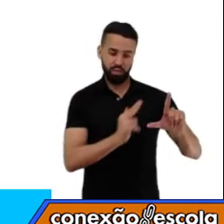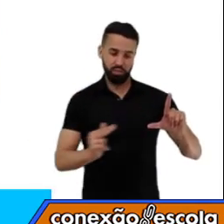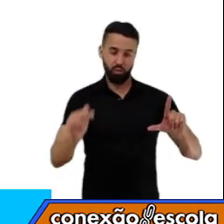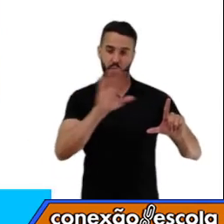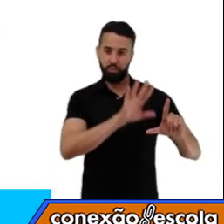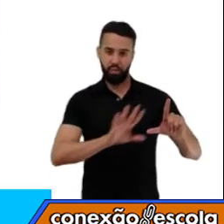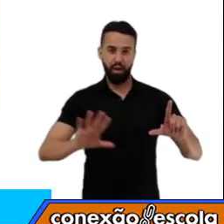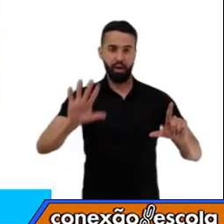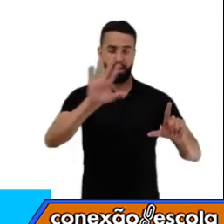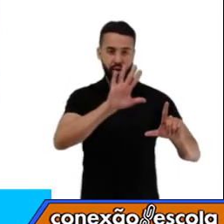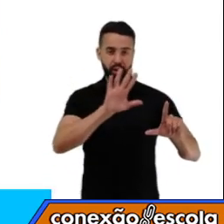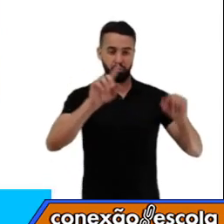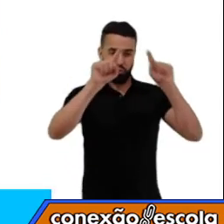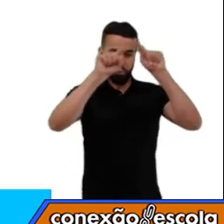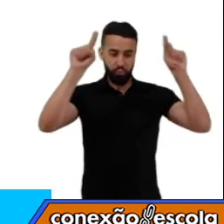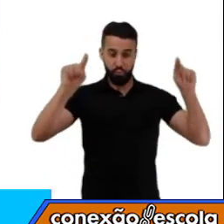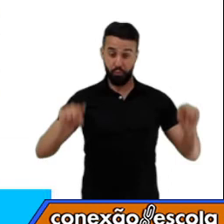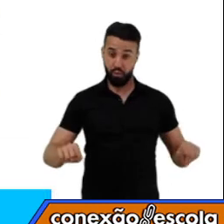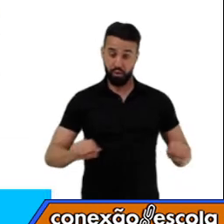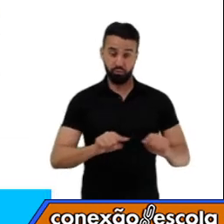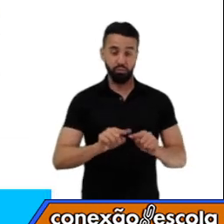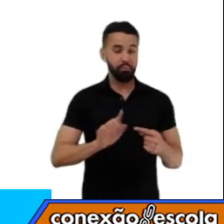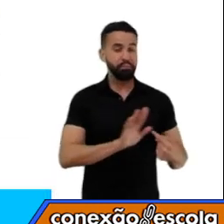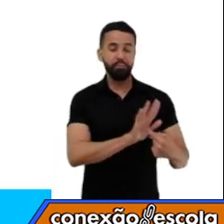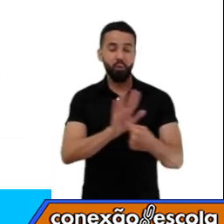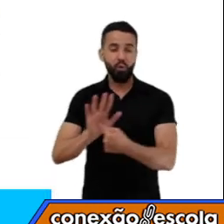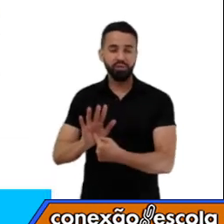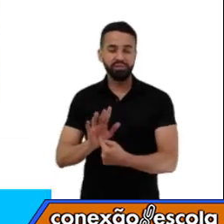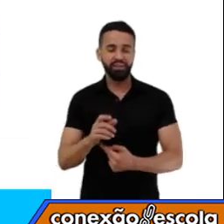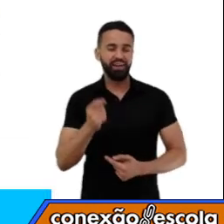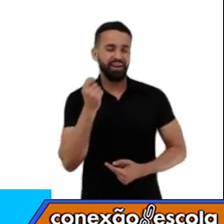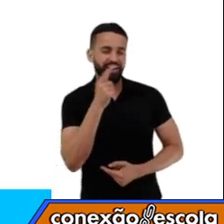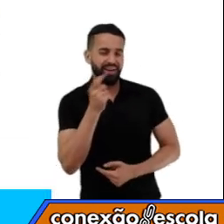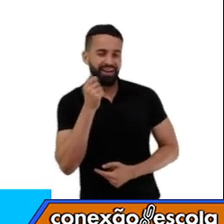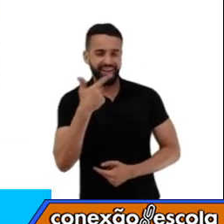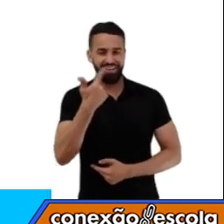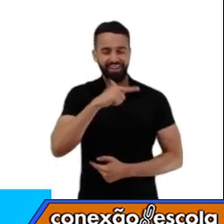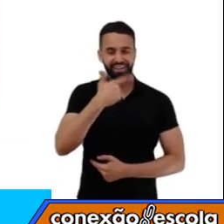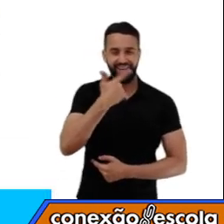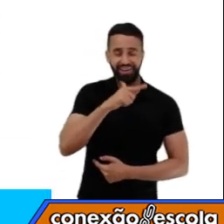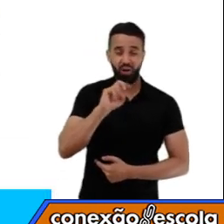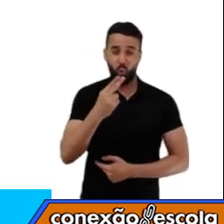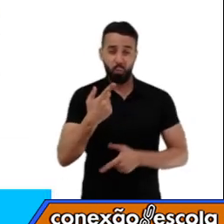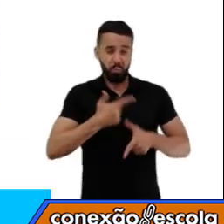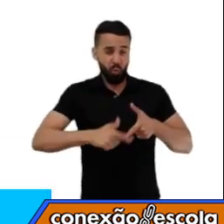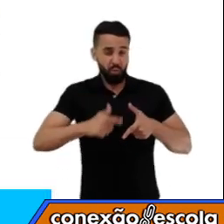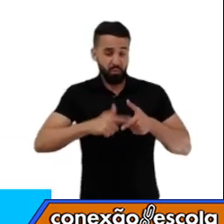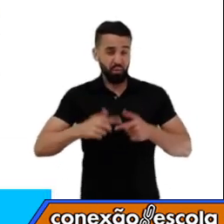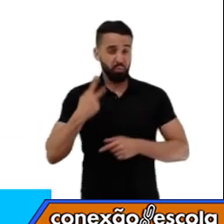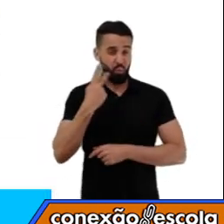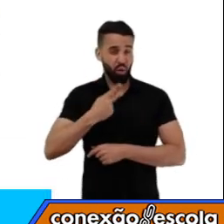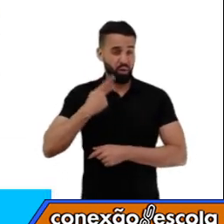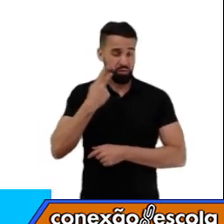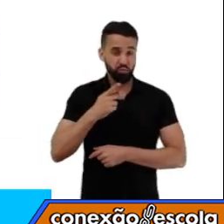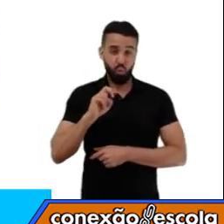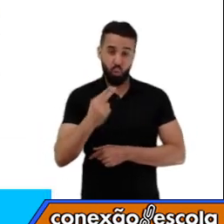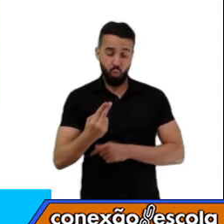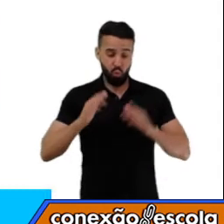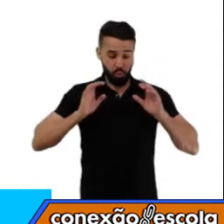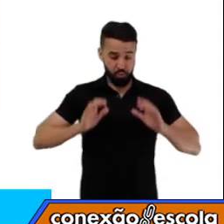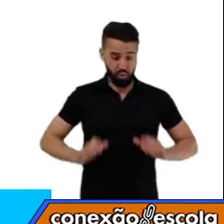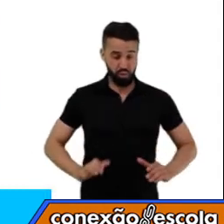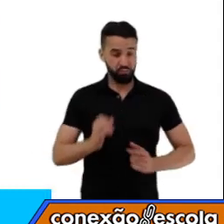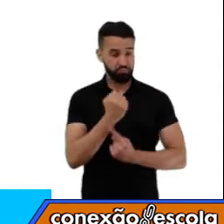aparece em um só quadrinho e fala de uma situação bem humorada ou de uma crise política ou de um comportamento